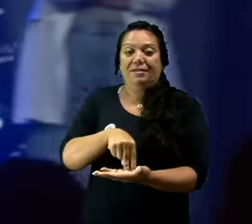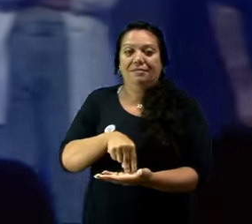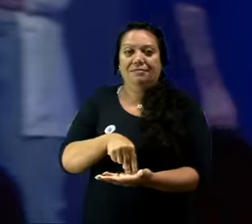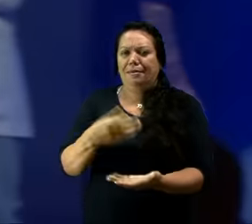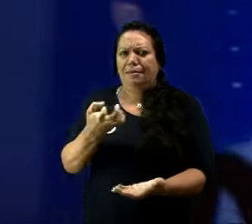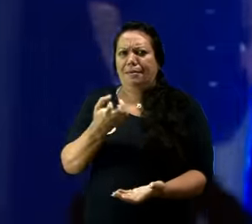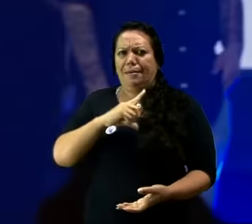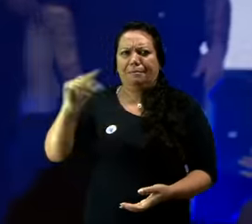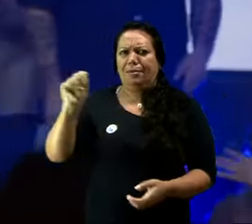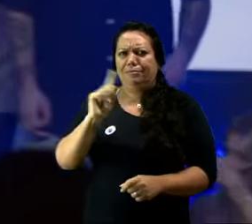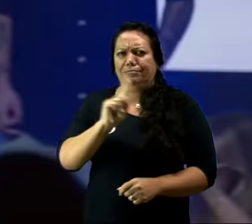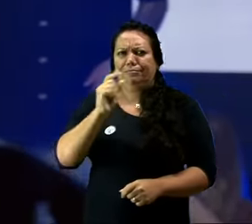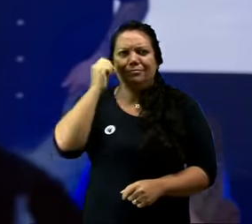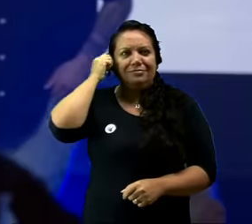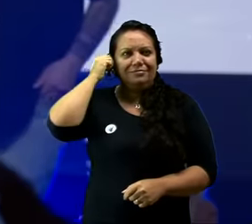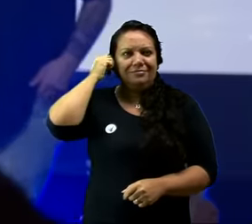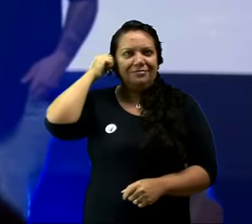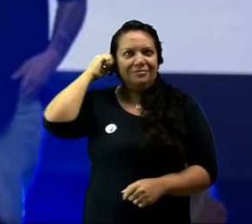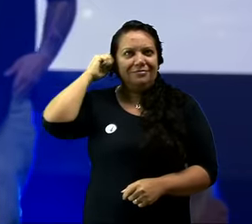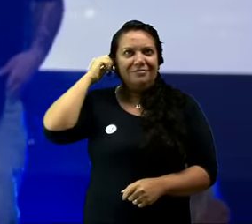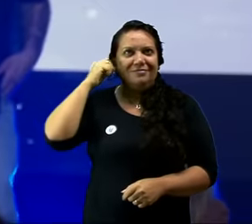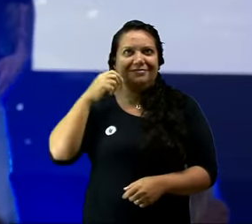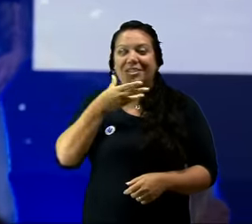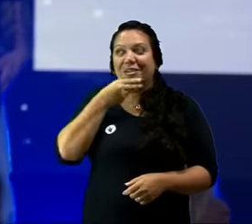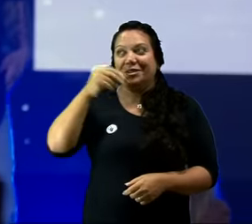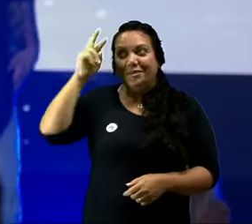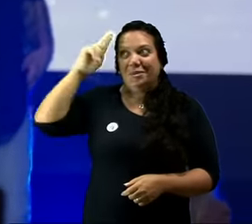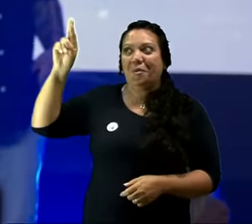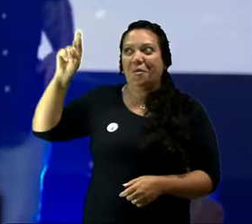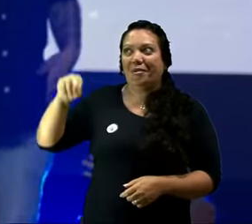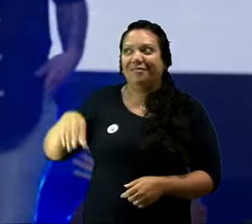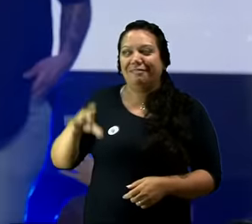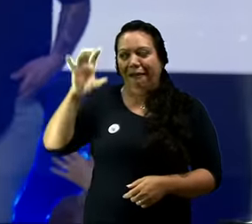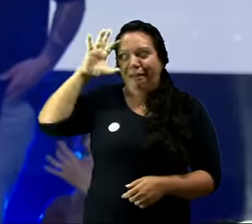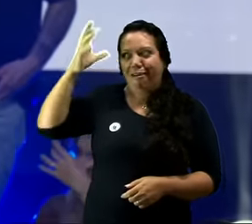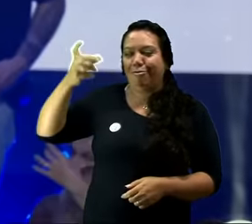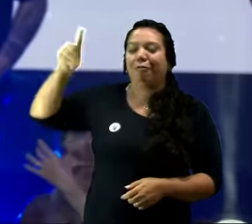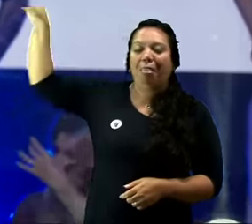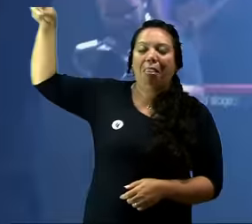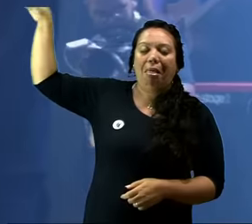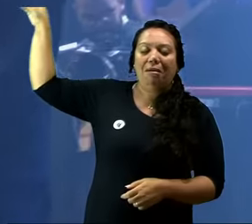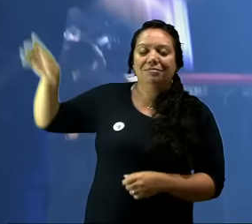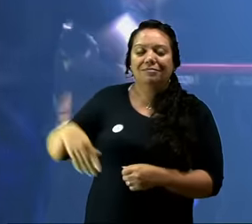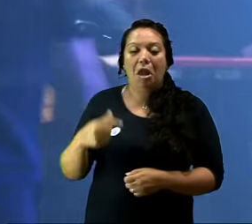Vai chegar um dia que a gente vai dizer assim: Senhor, resolve lá o negócio da empresa que eu vou ficar aqui.